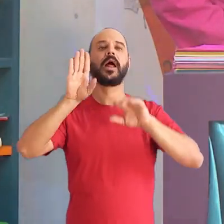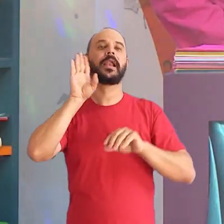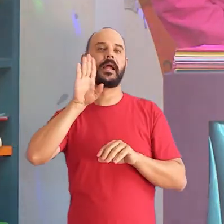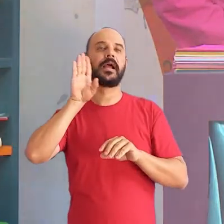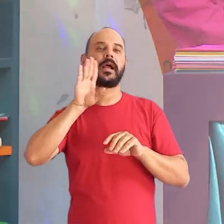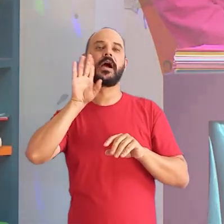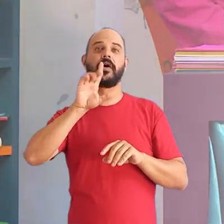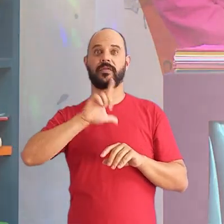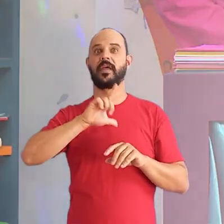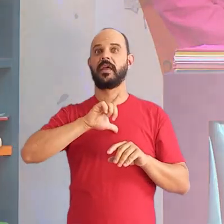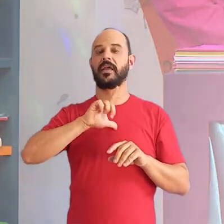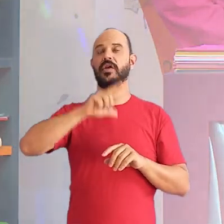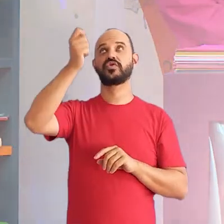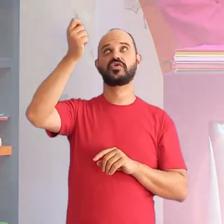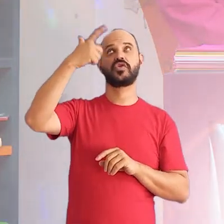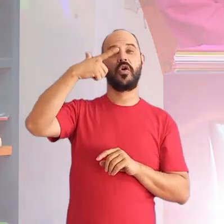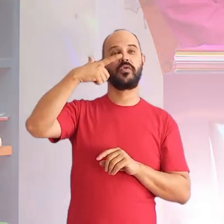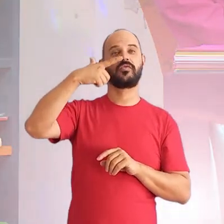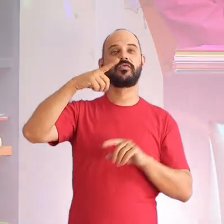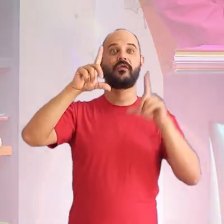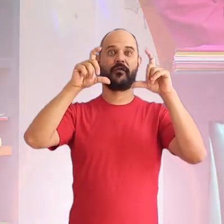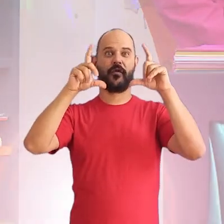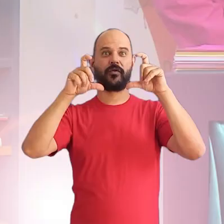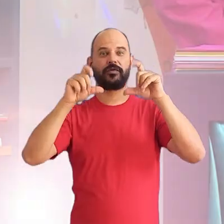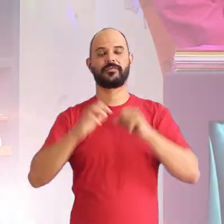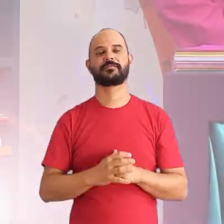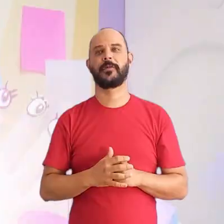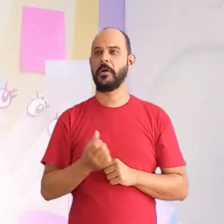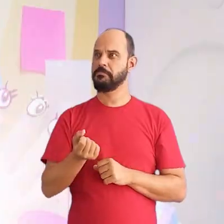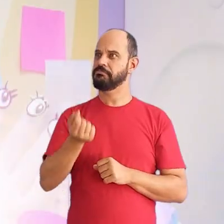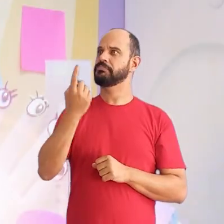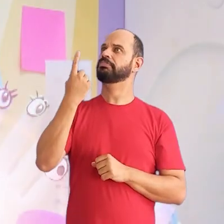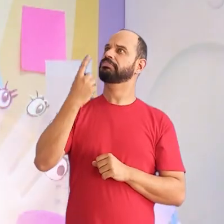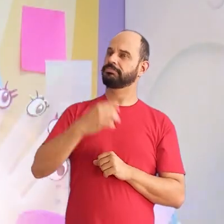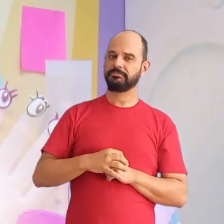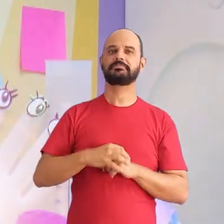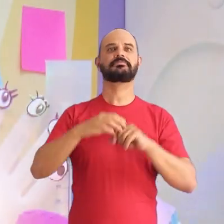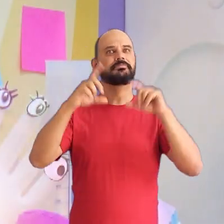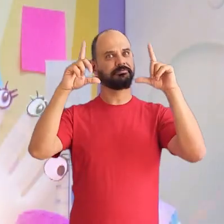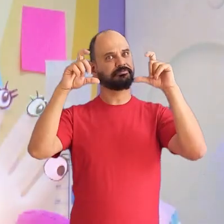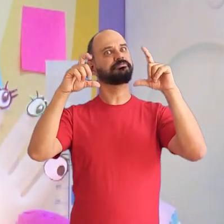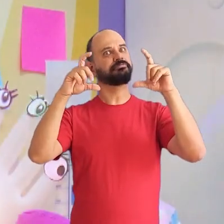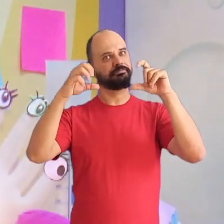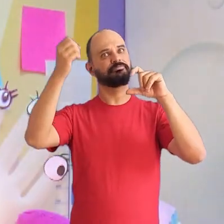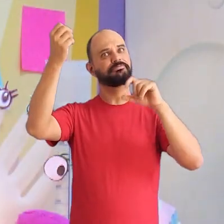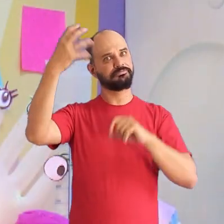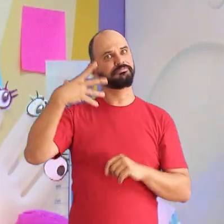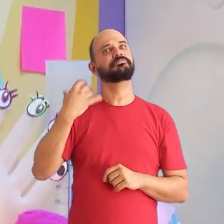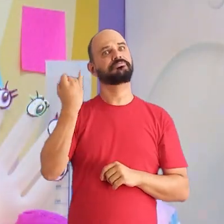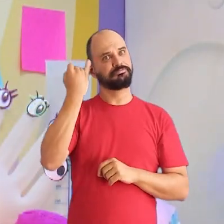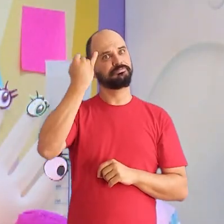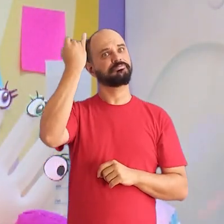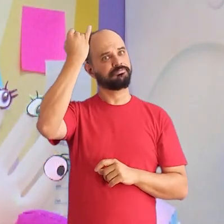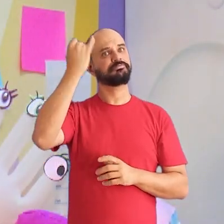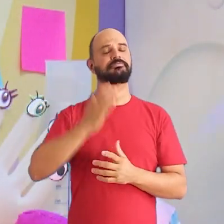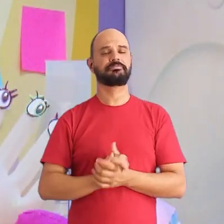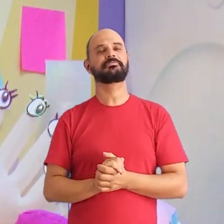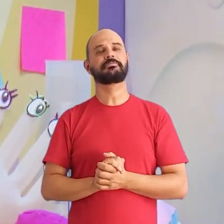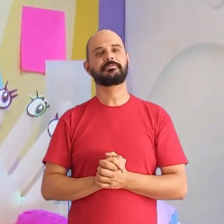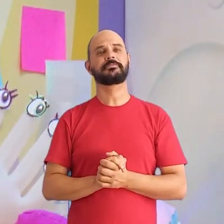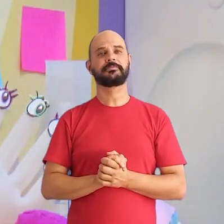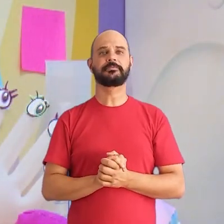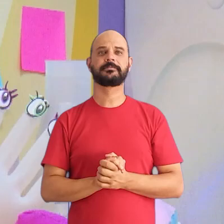muito legal, que é produzido muitas vezes nas fotos feitas no sol. Incrível! A luz realmente interfere na nossa